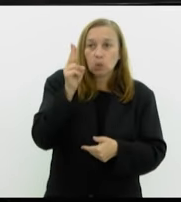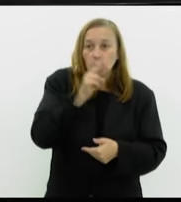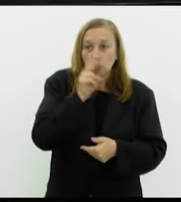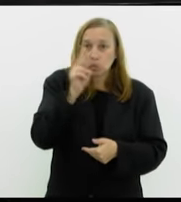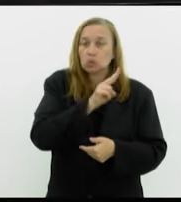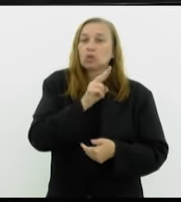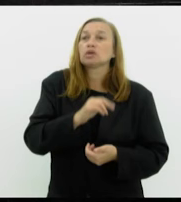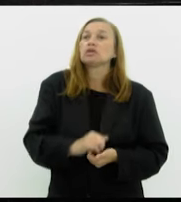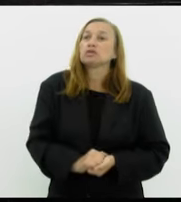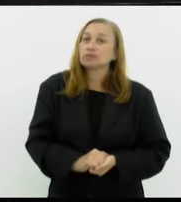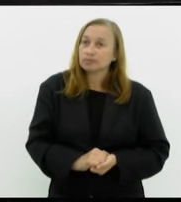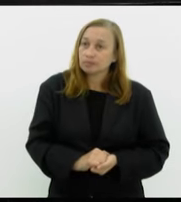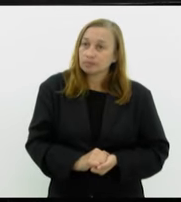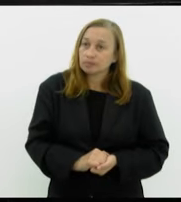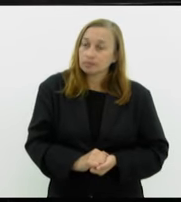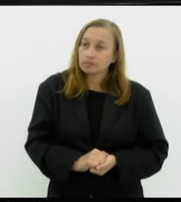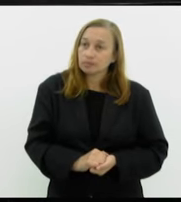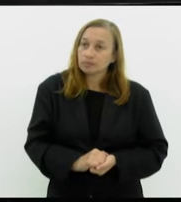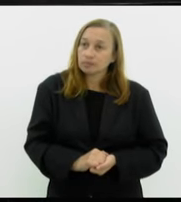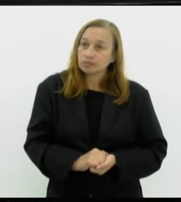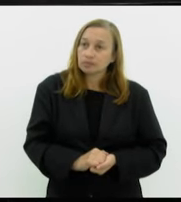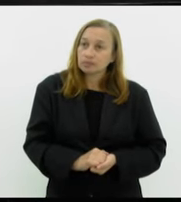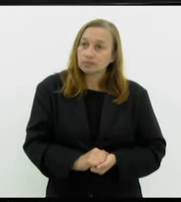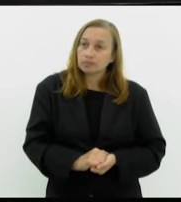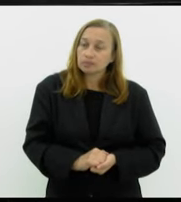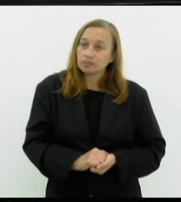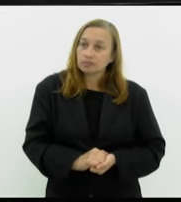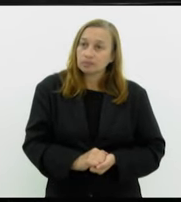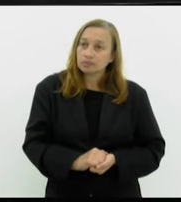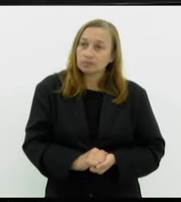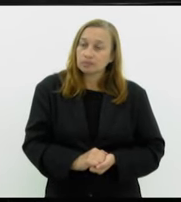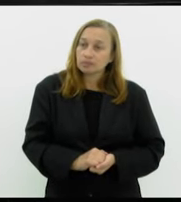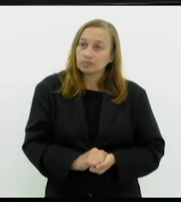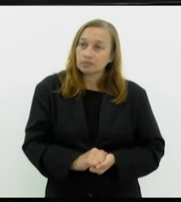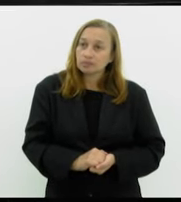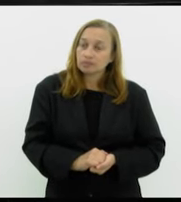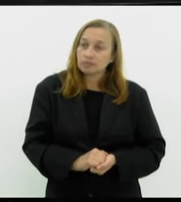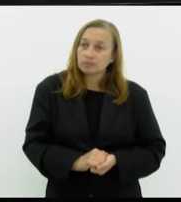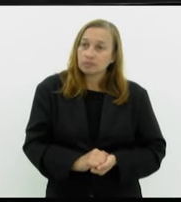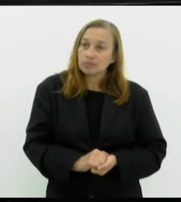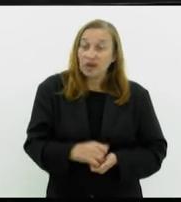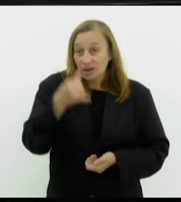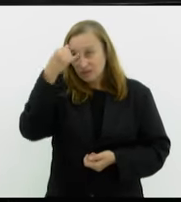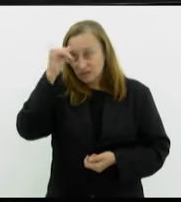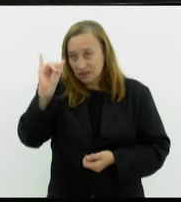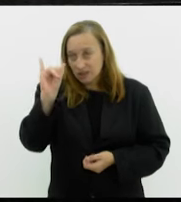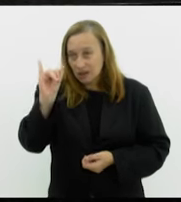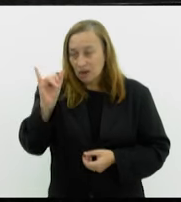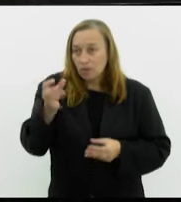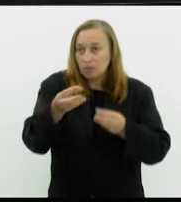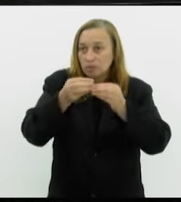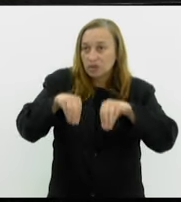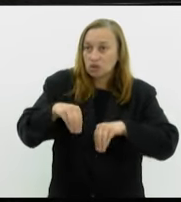rapidamente para conter a devastação ambiental que produzimos no mundo.